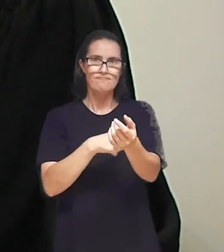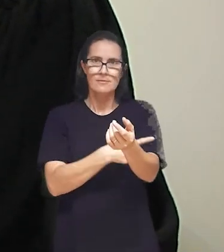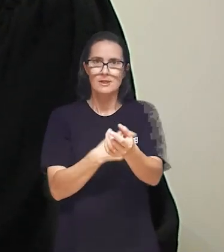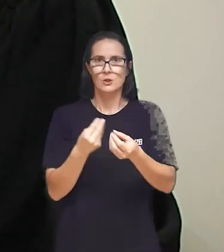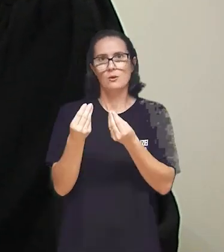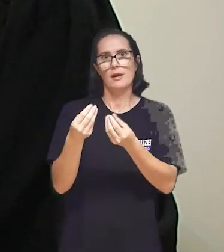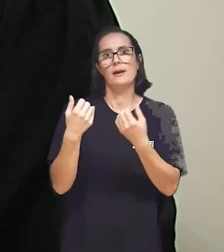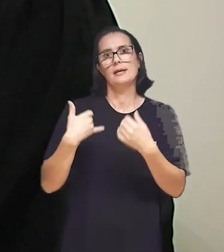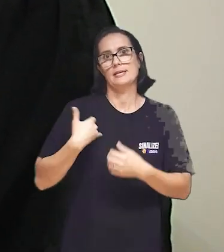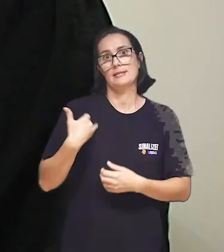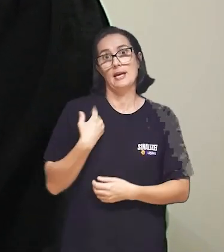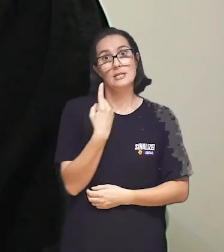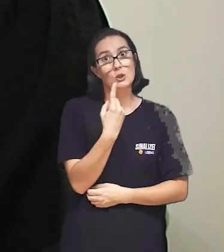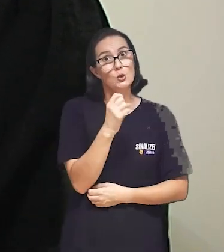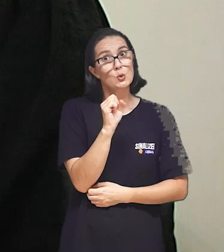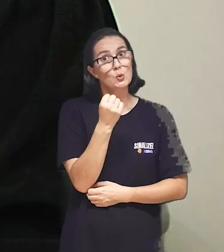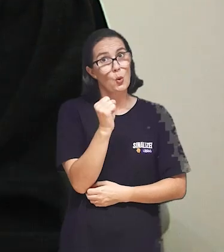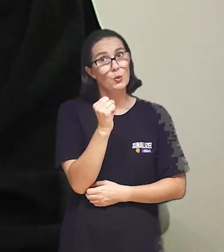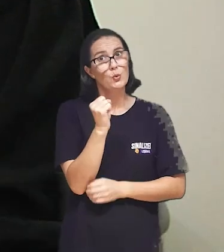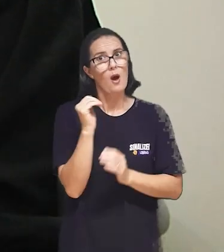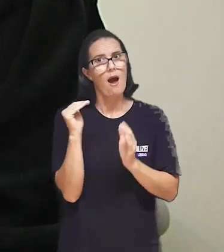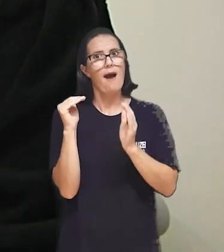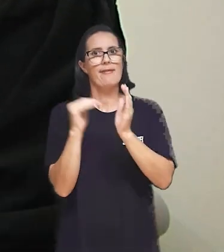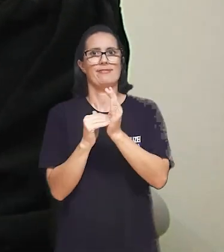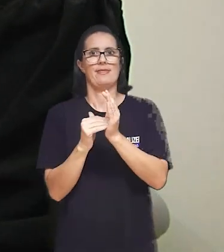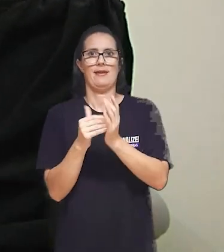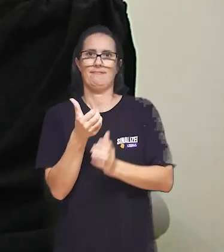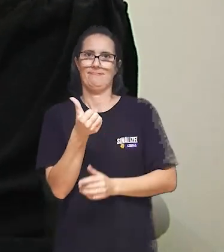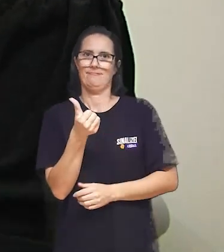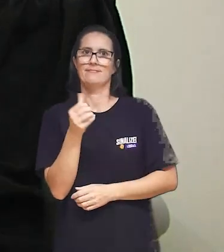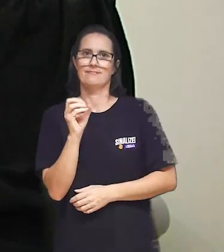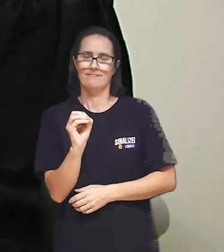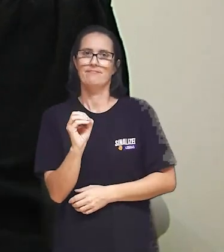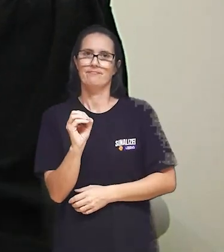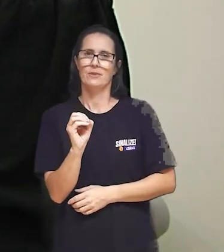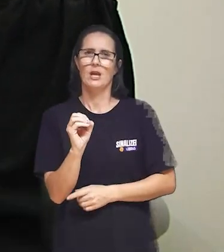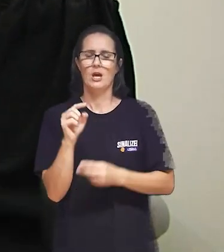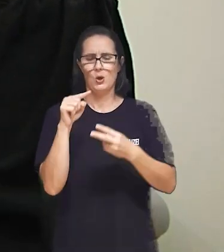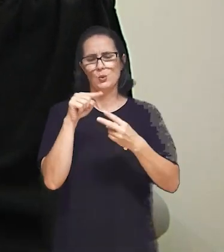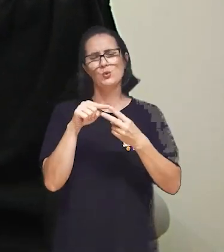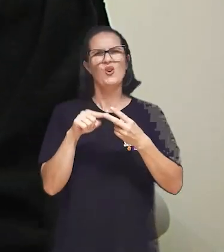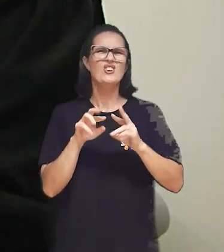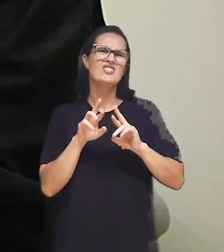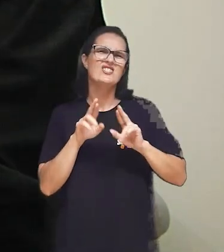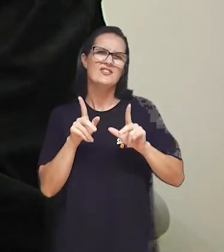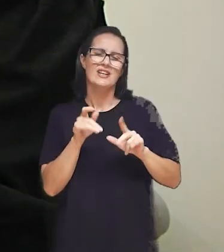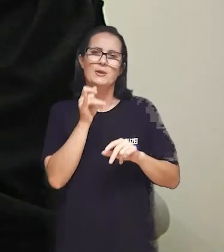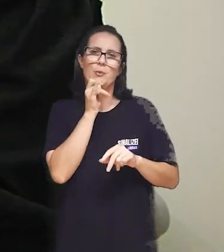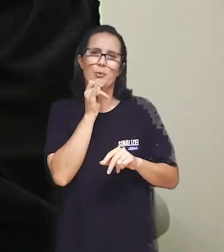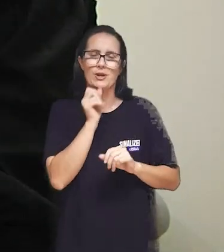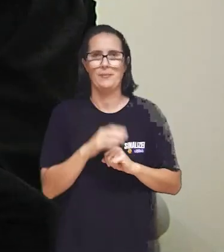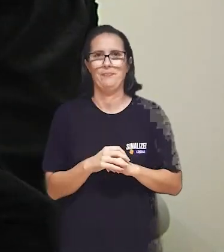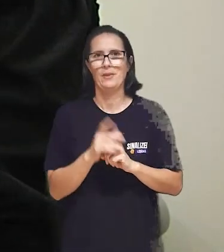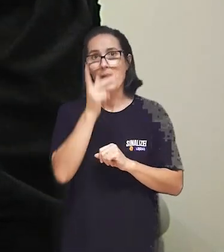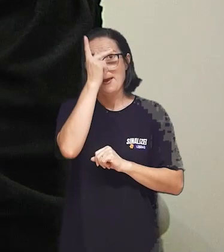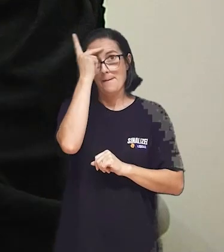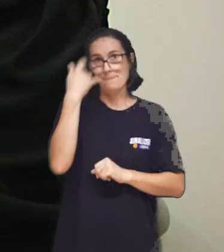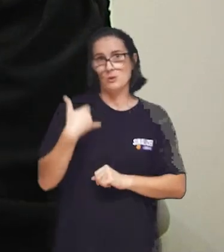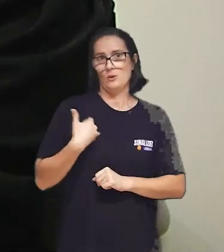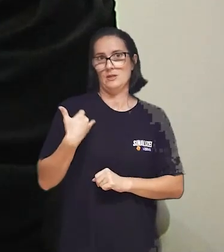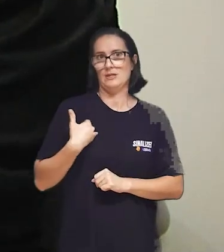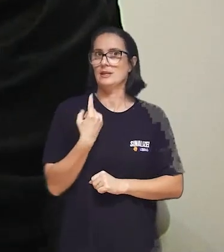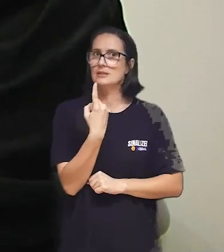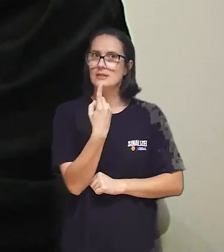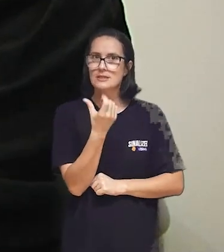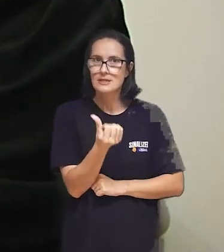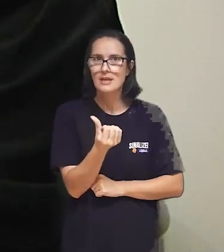18 anos e no máximo 60. Nós temos duas exceções com relação à idade. Os doadores de